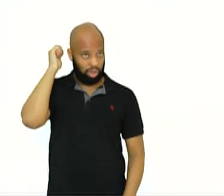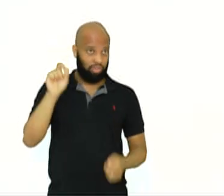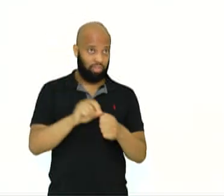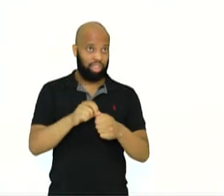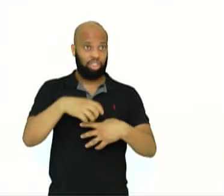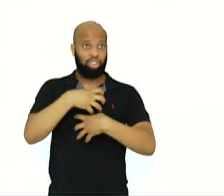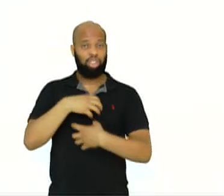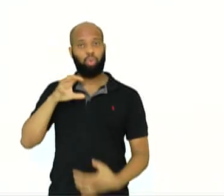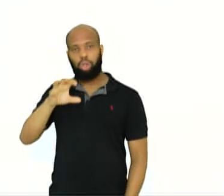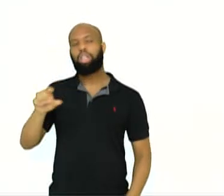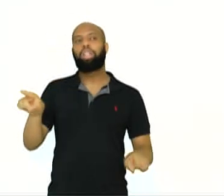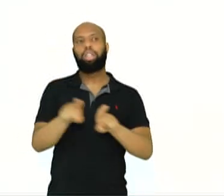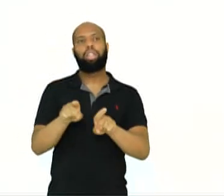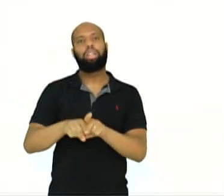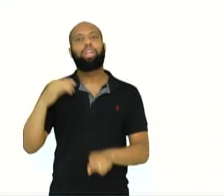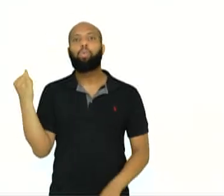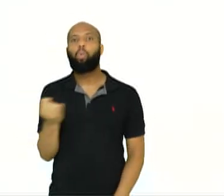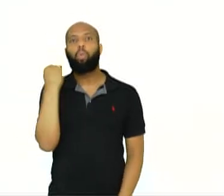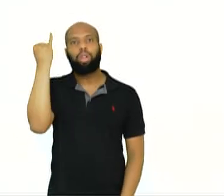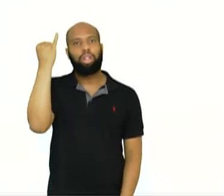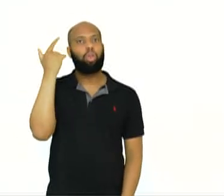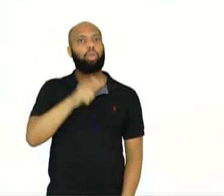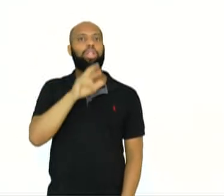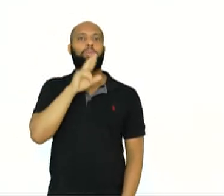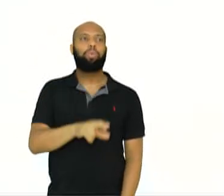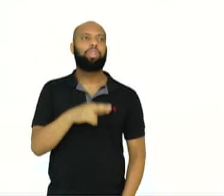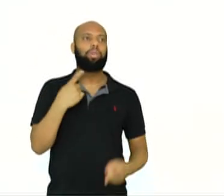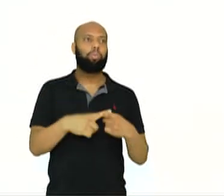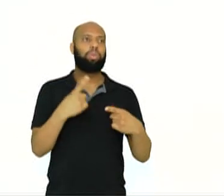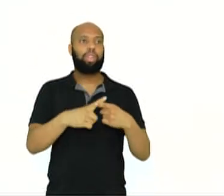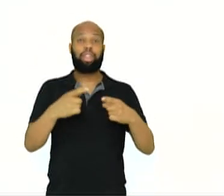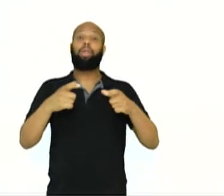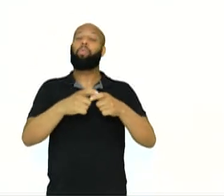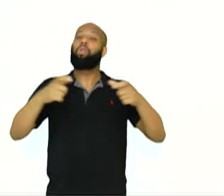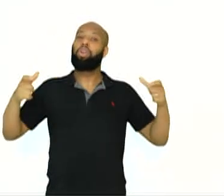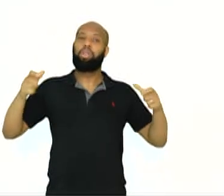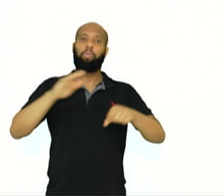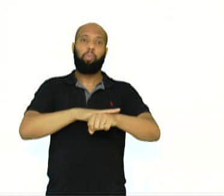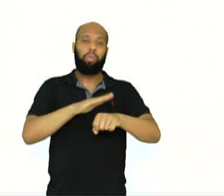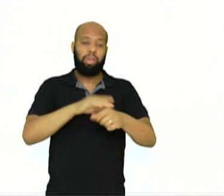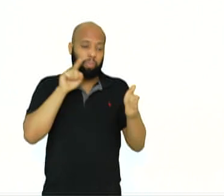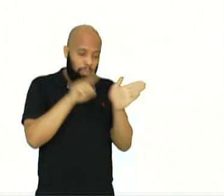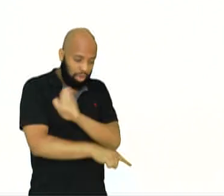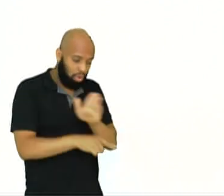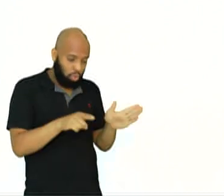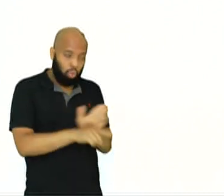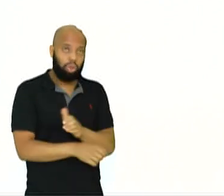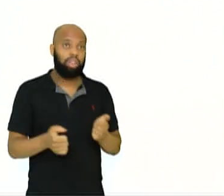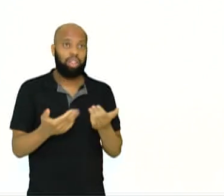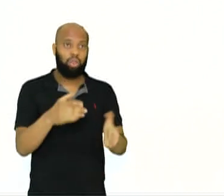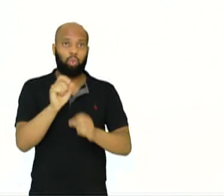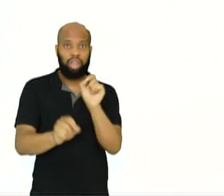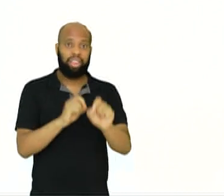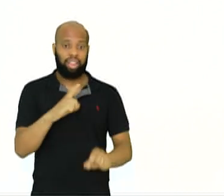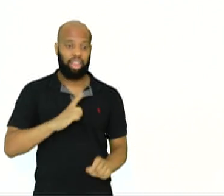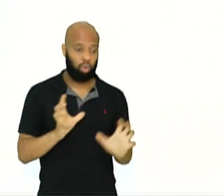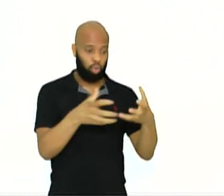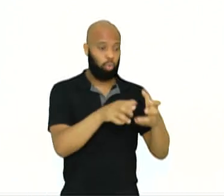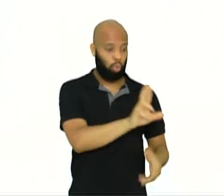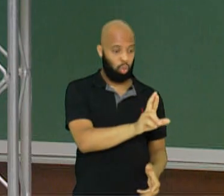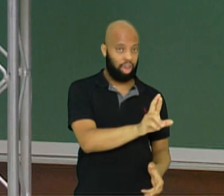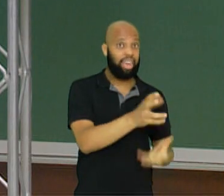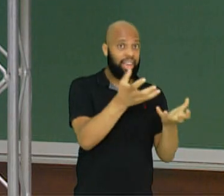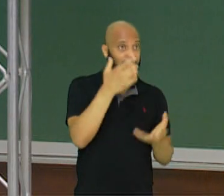este mecanismo já é suficiente, porque na maioria dos exercícios eles te dão reagente e querem saber quais são os